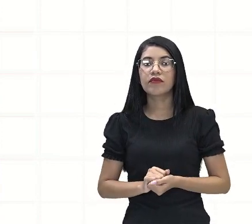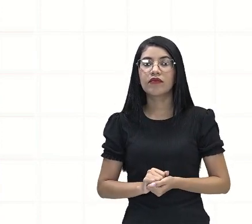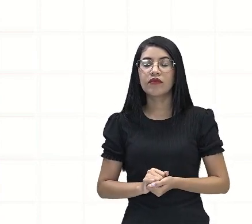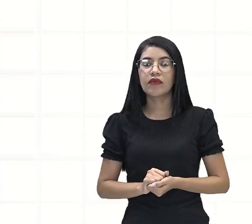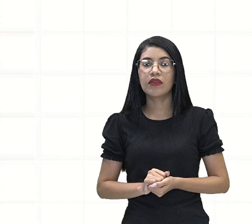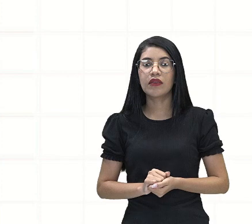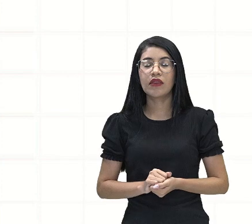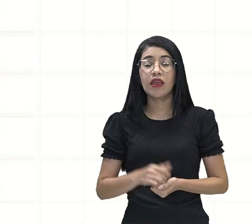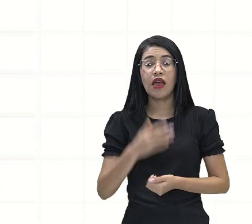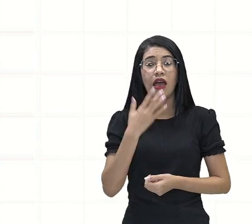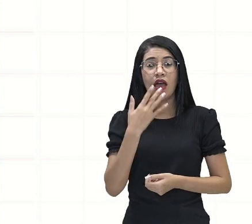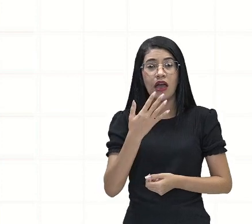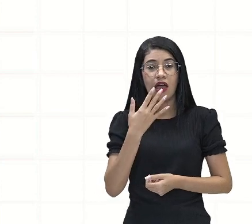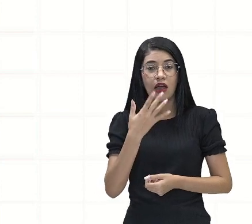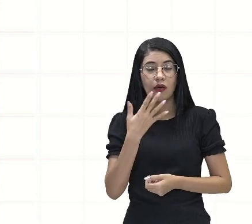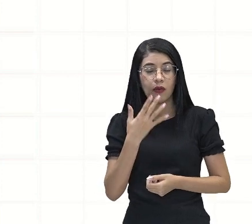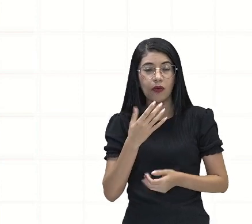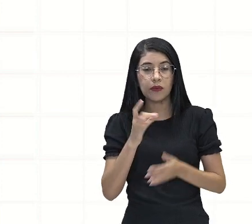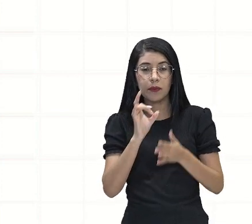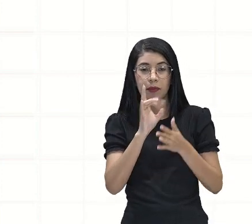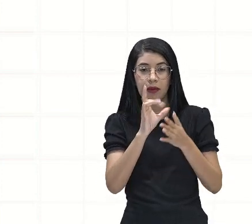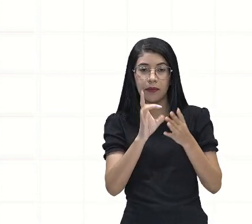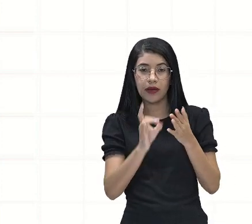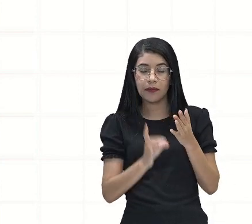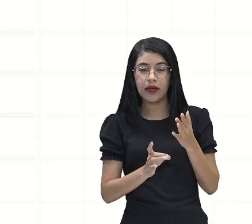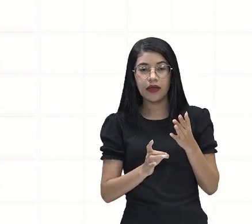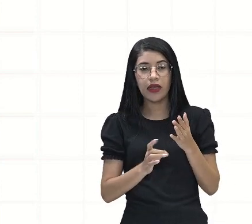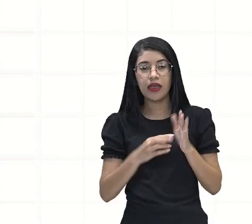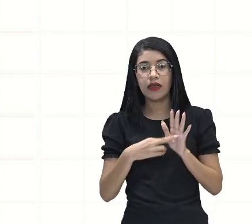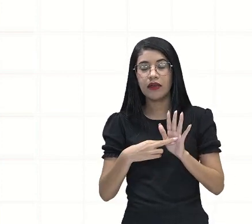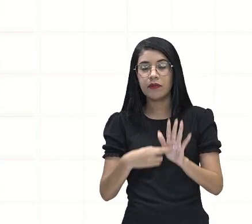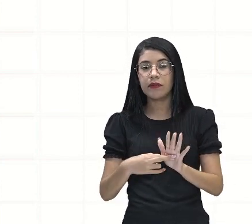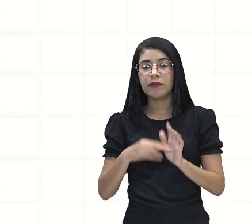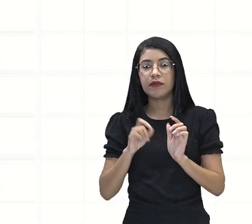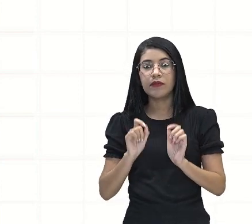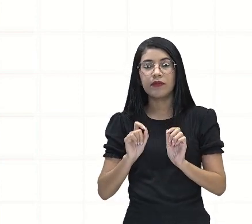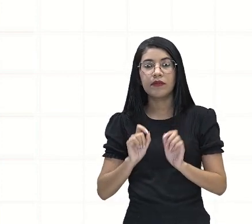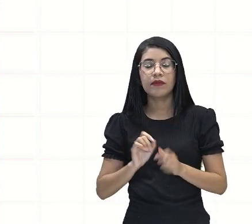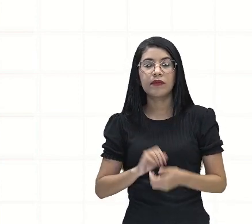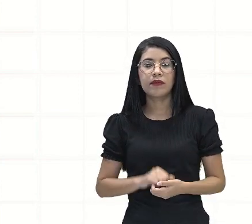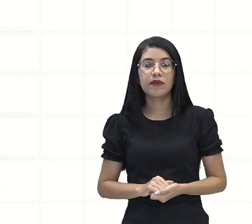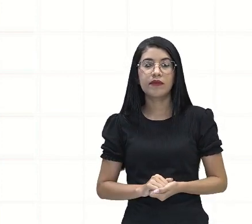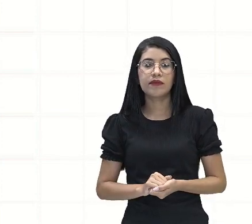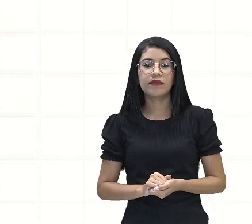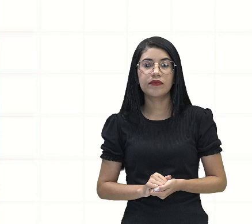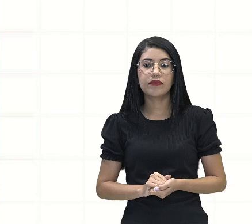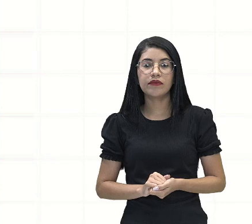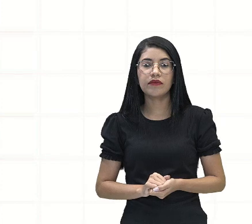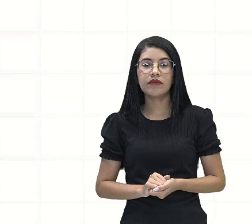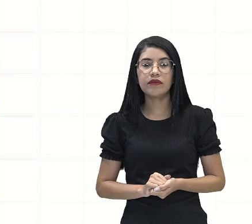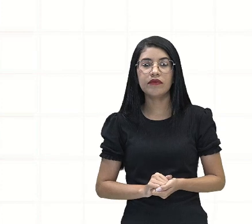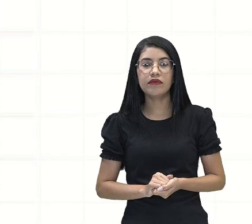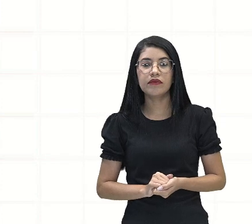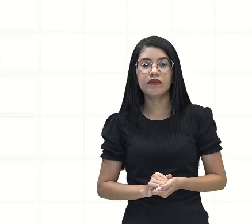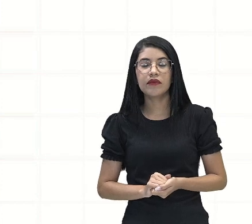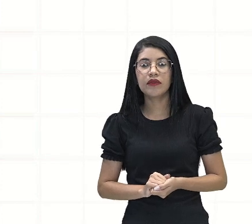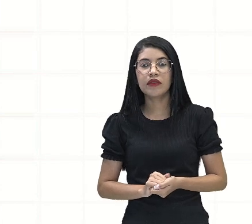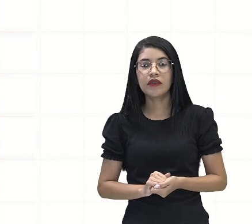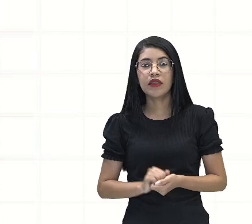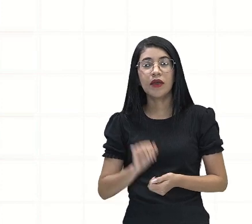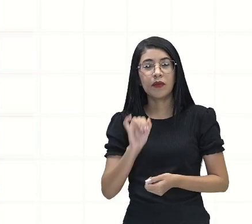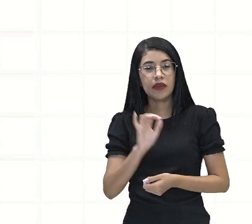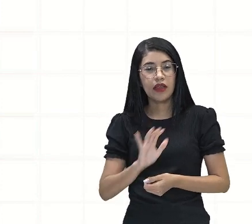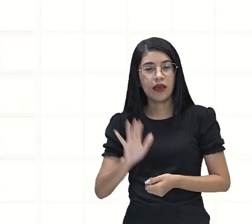cor desses eh desses dessas colunas que aparecem no mapa